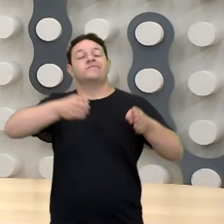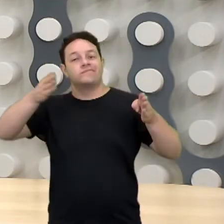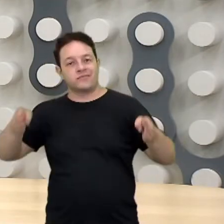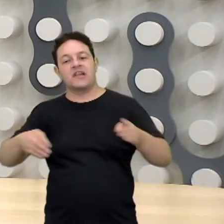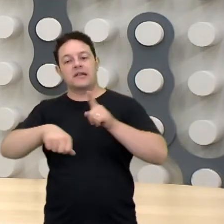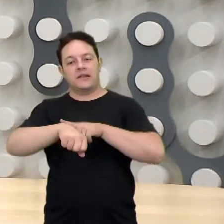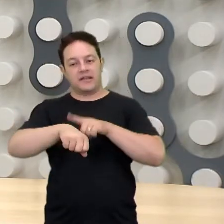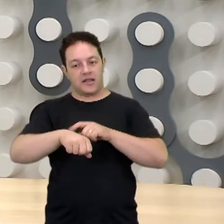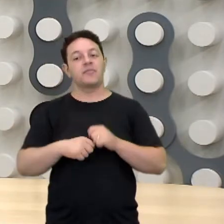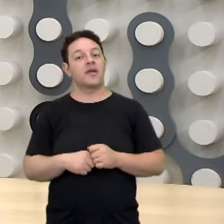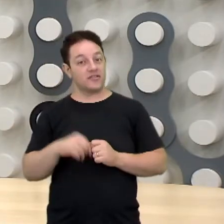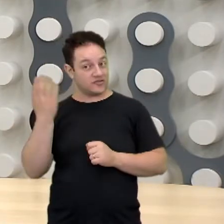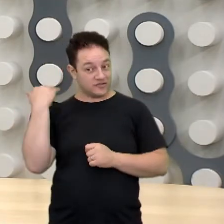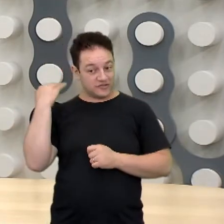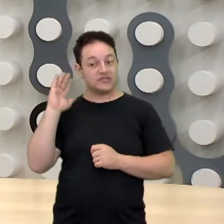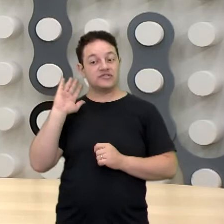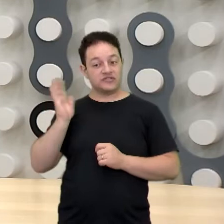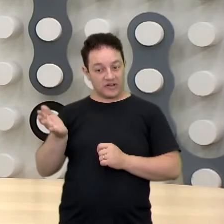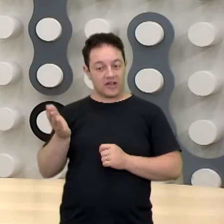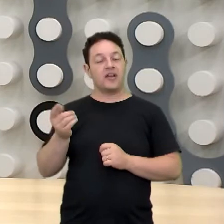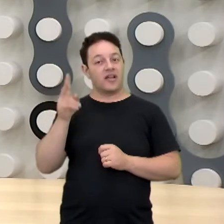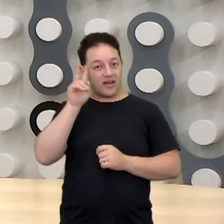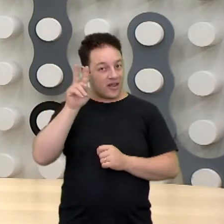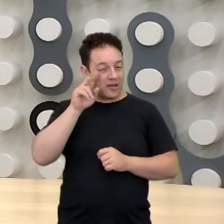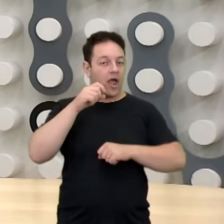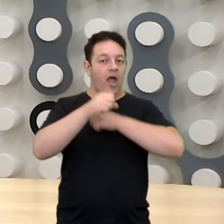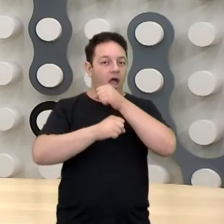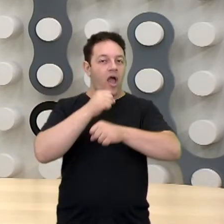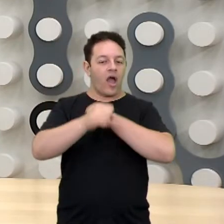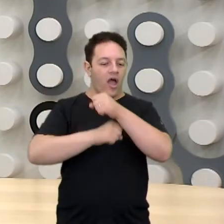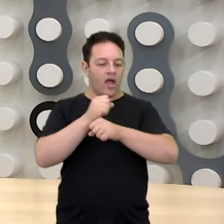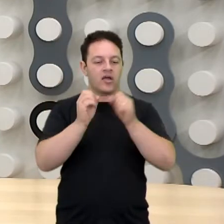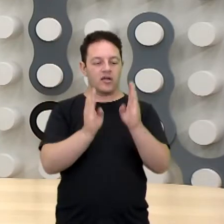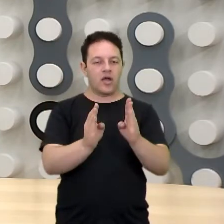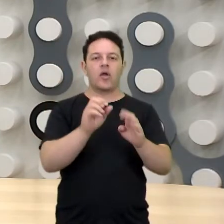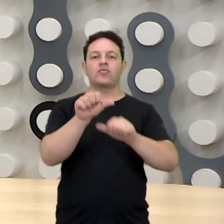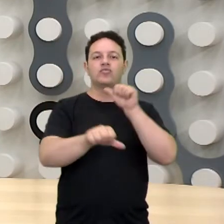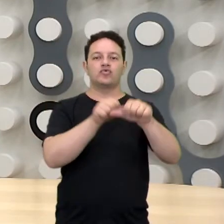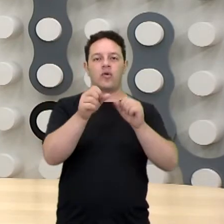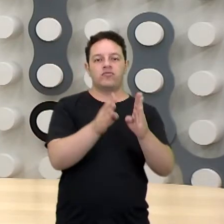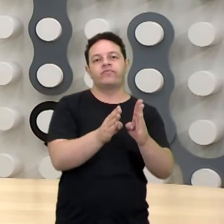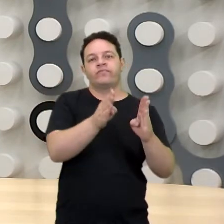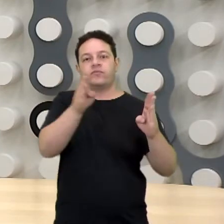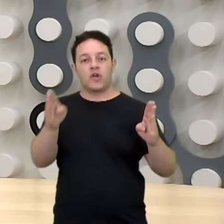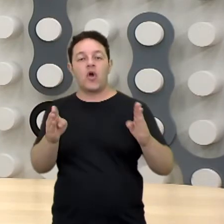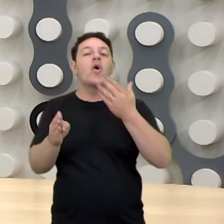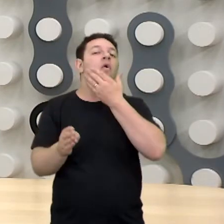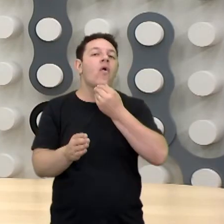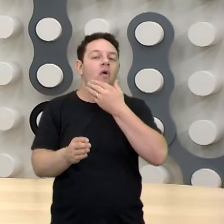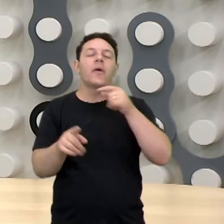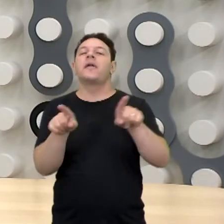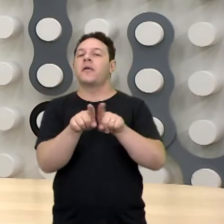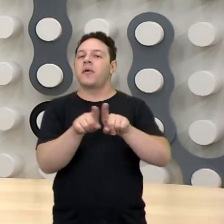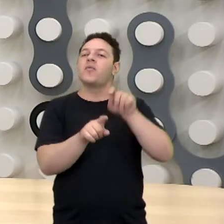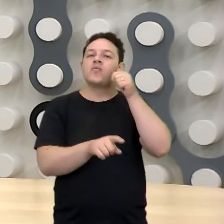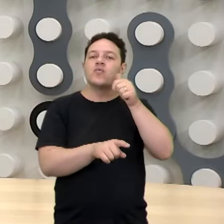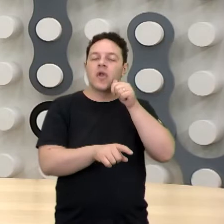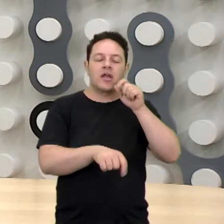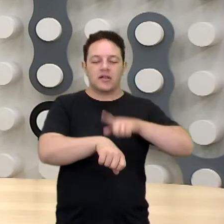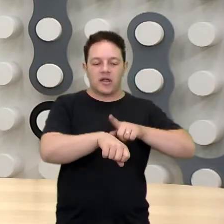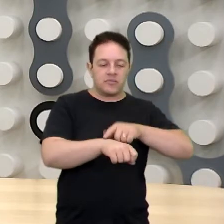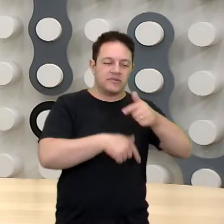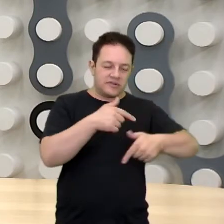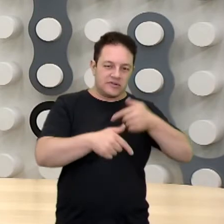acontecendo. Recentemente já aconteceu o aumento aí do tempo de trabalho, tanto dos homens como das mulheres, mas isso aí